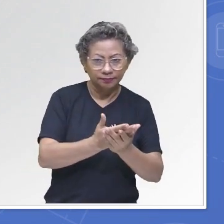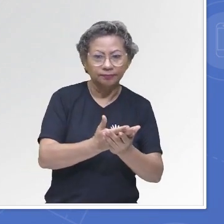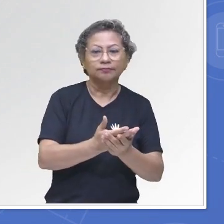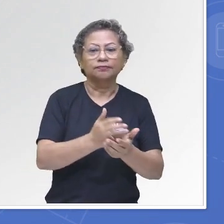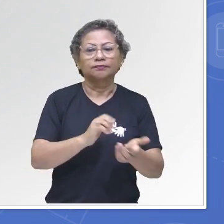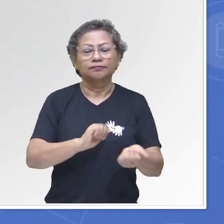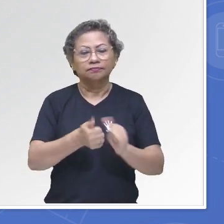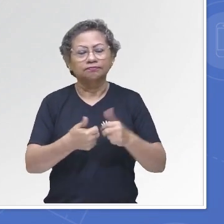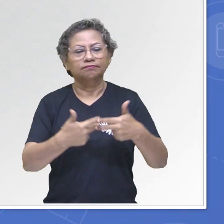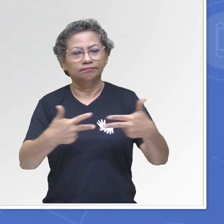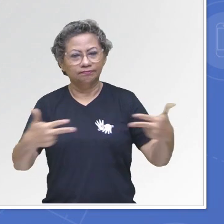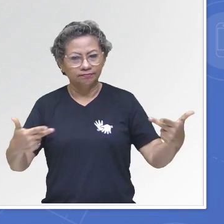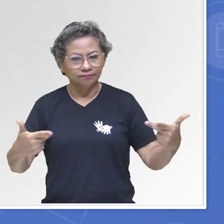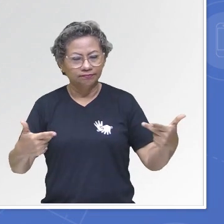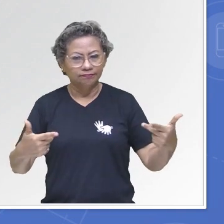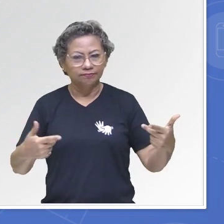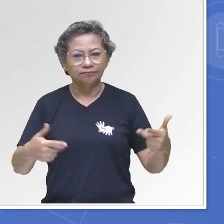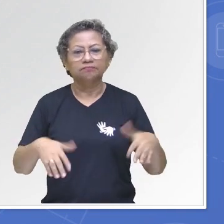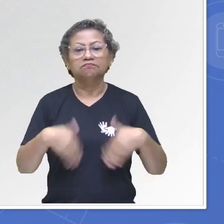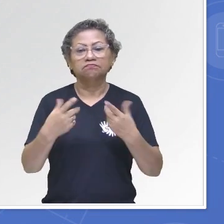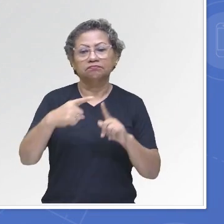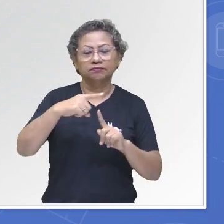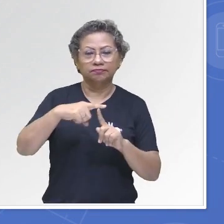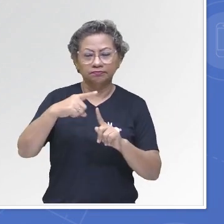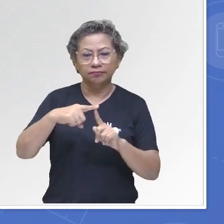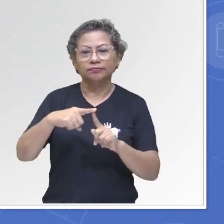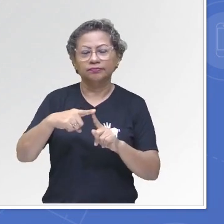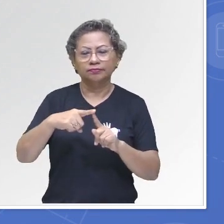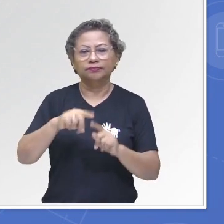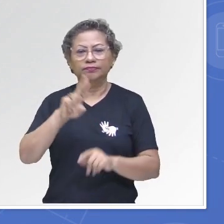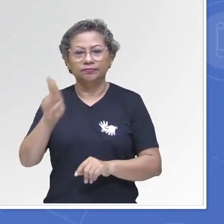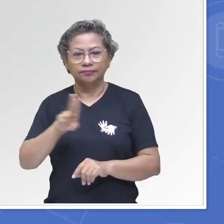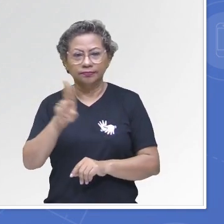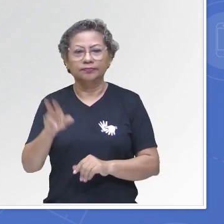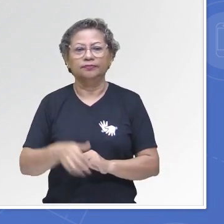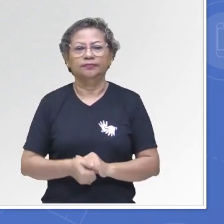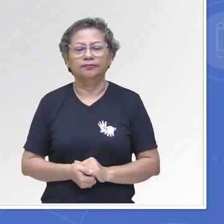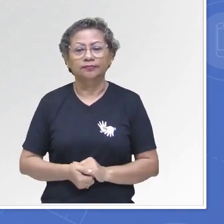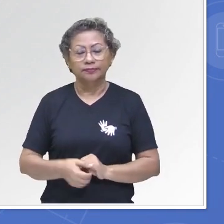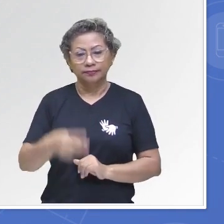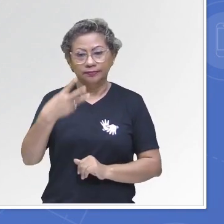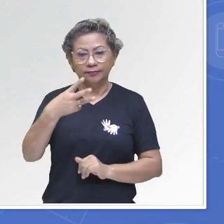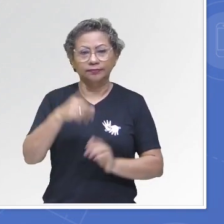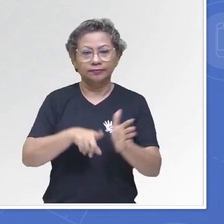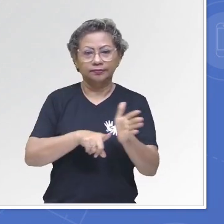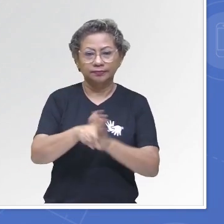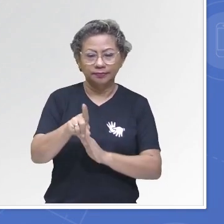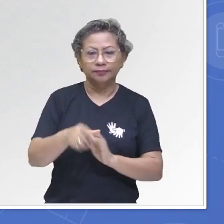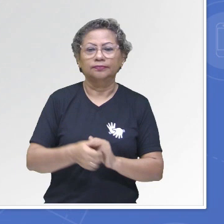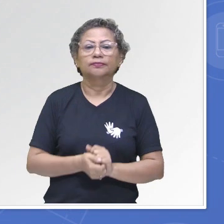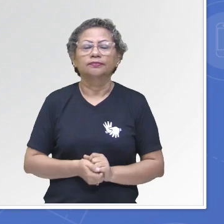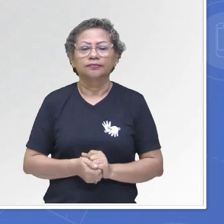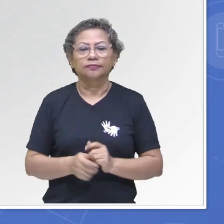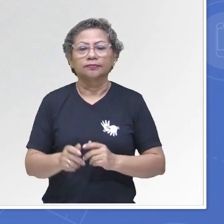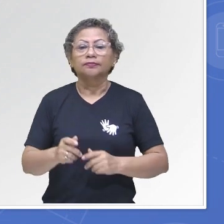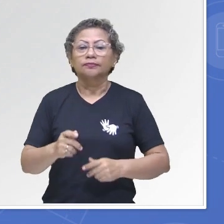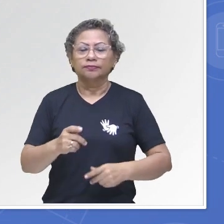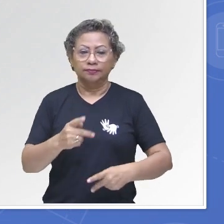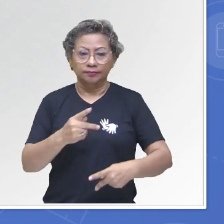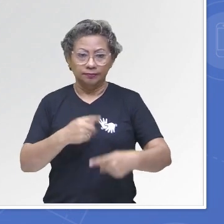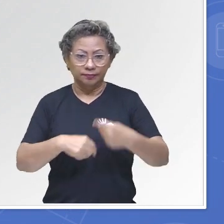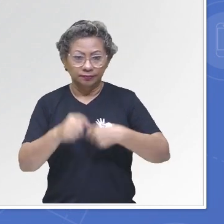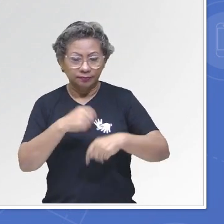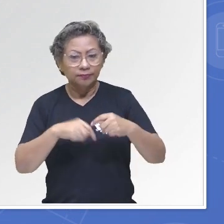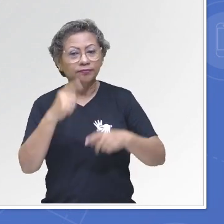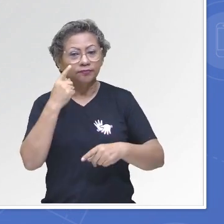que tipo de amostragem foi utilizada? E finalmente, na questão 3, um administrador de uma sala de cinema faz